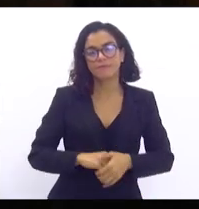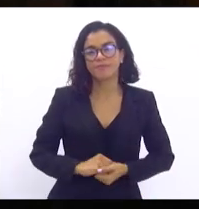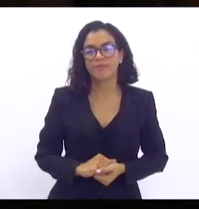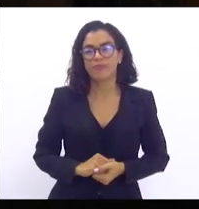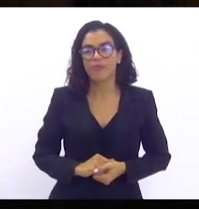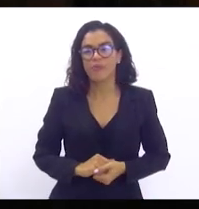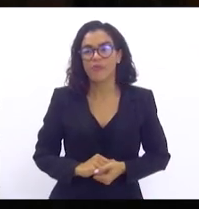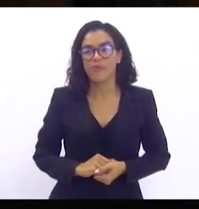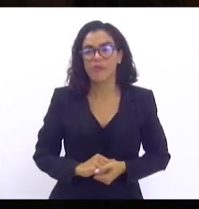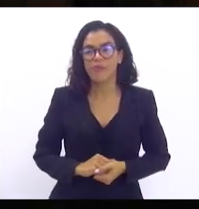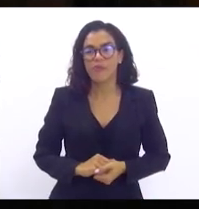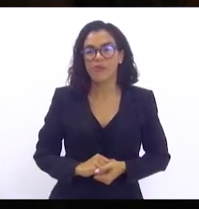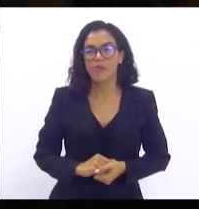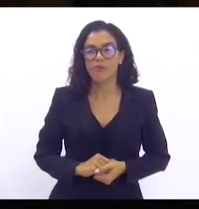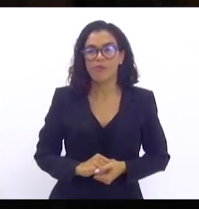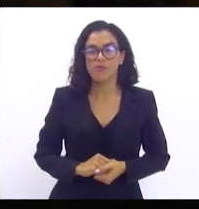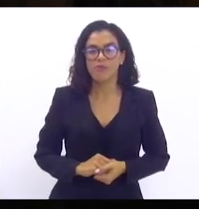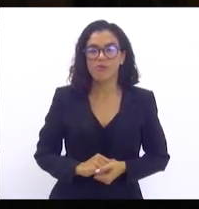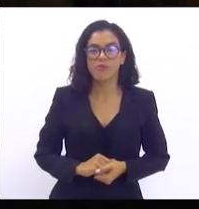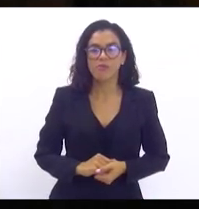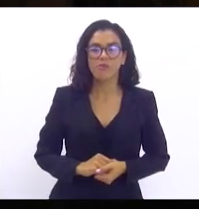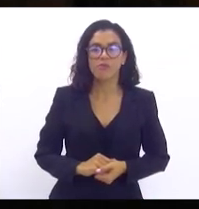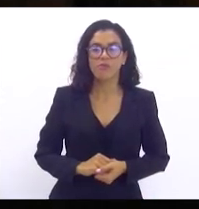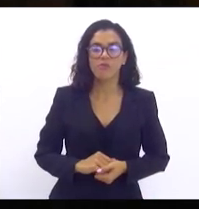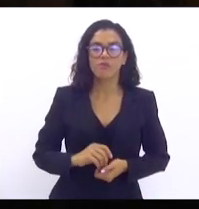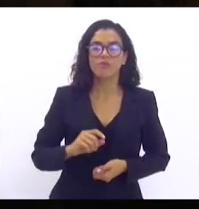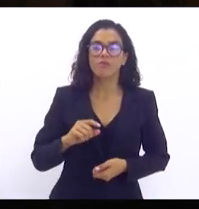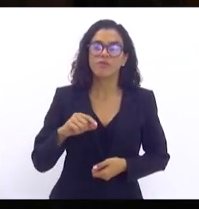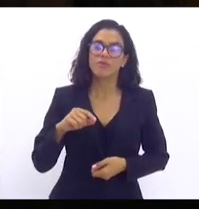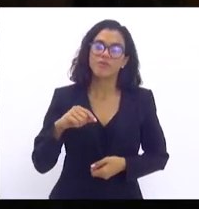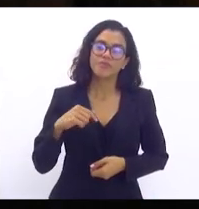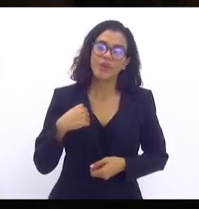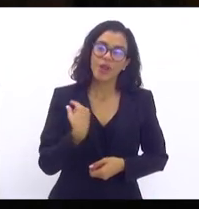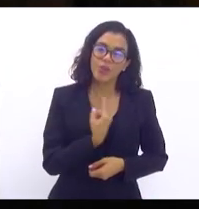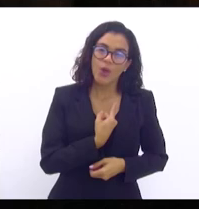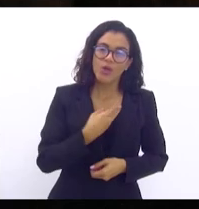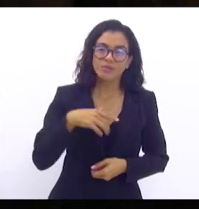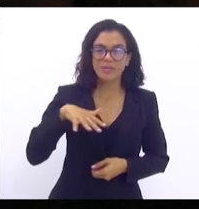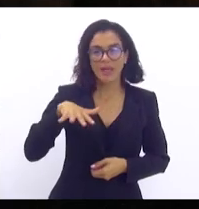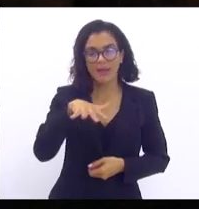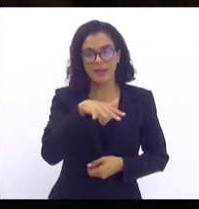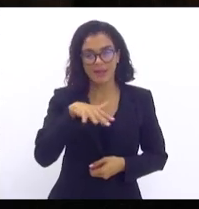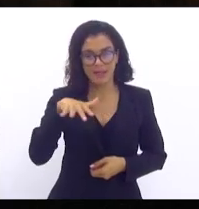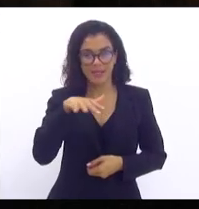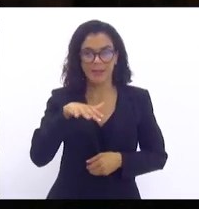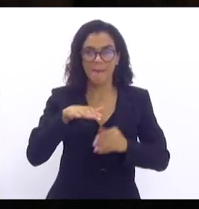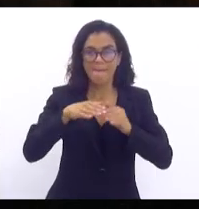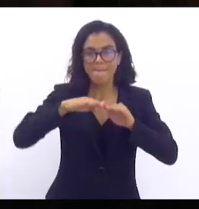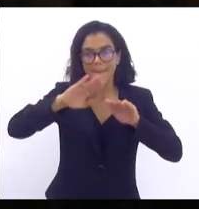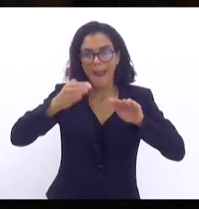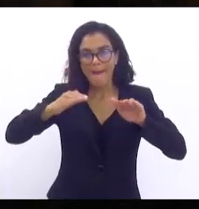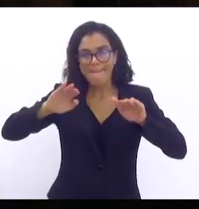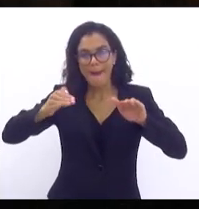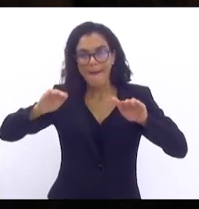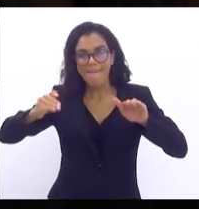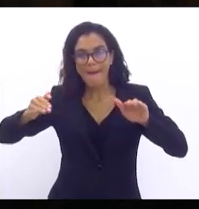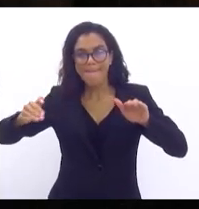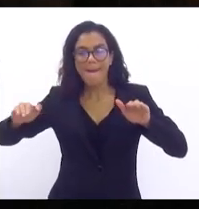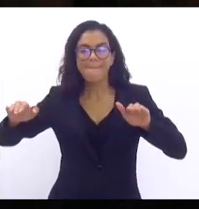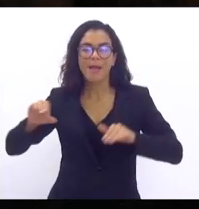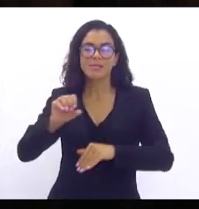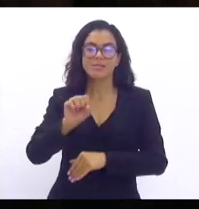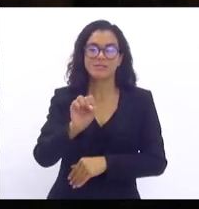mais. A nossa querida região serrana, ela foi objeto